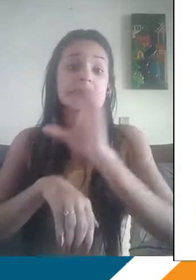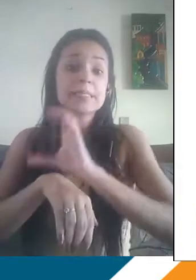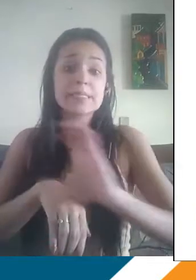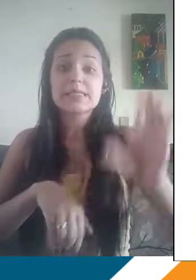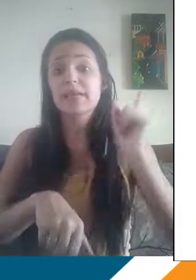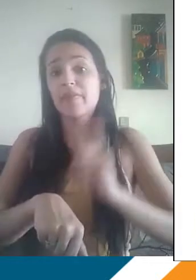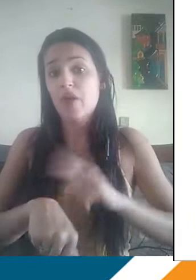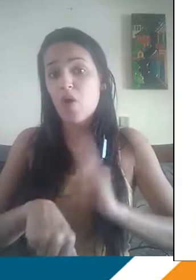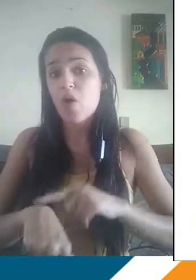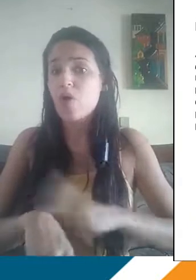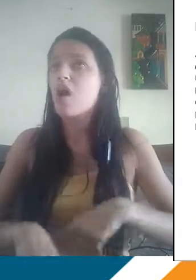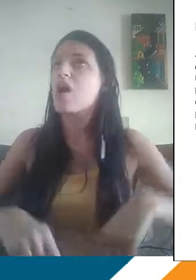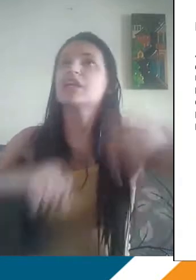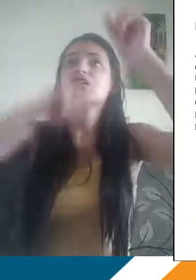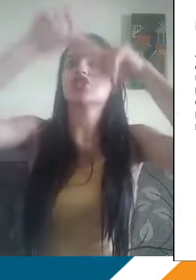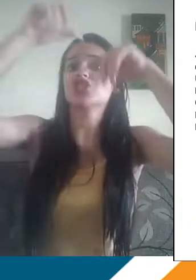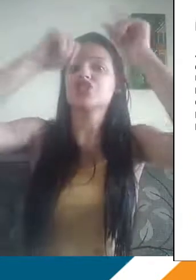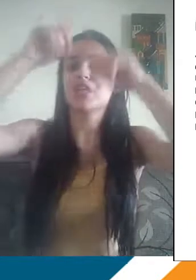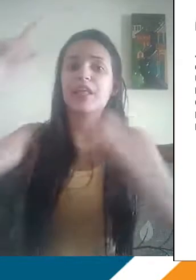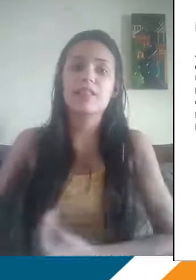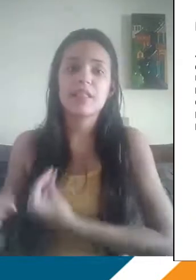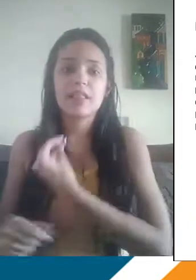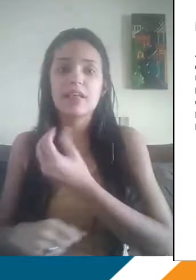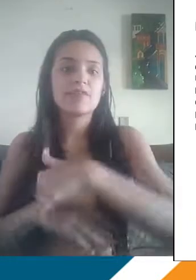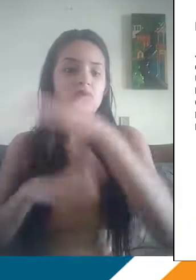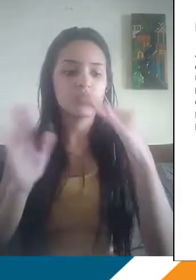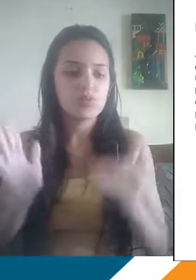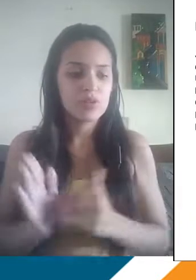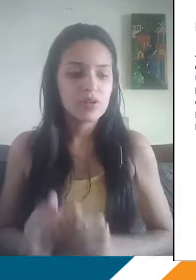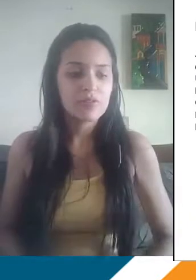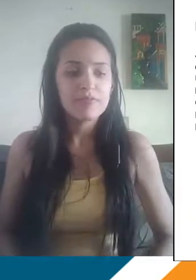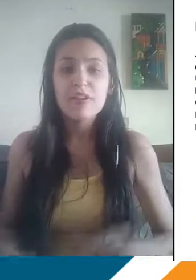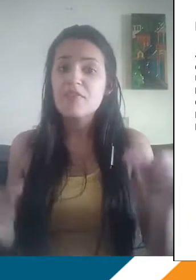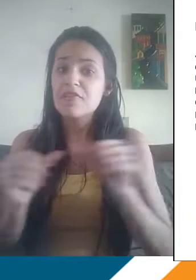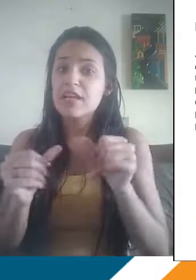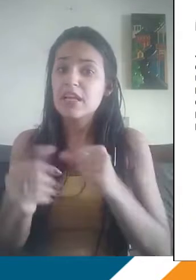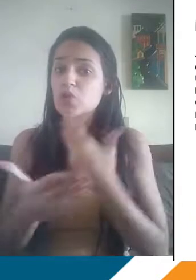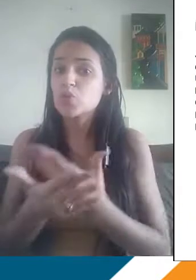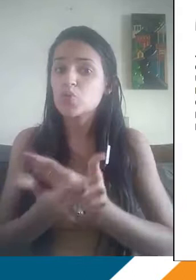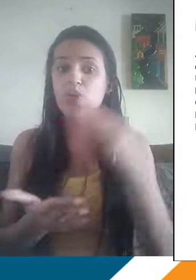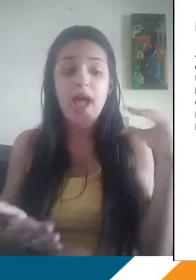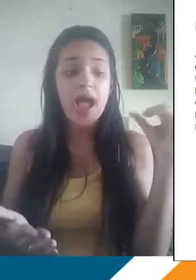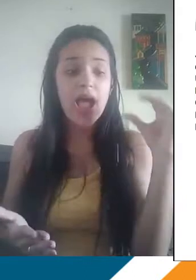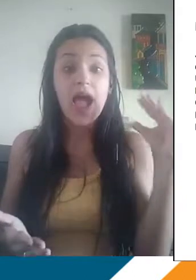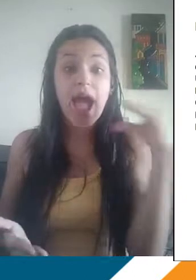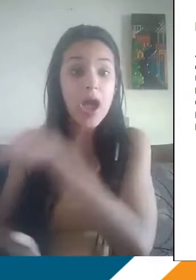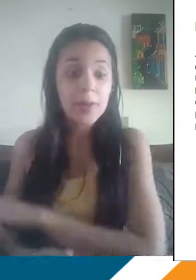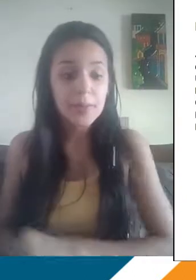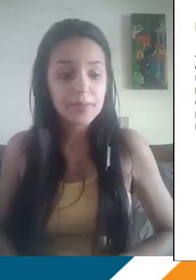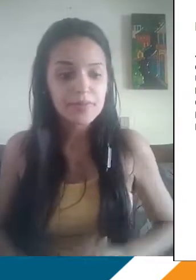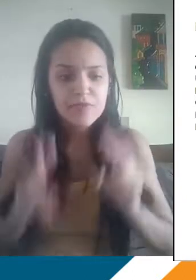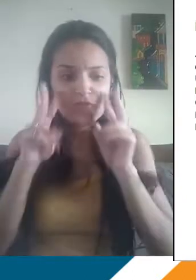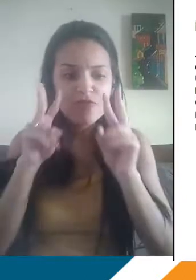Estrela da Vida Inteira. Fazendo agora um rápido estudo do texto, temos como exemplo um poema de Manuel Bandeira, chamado